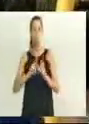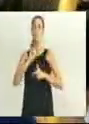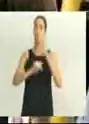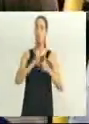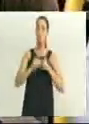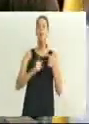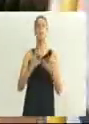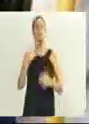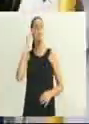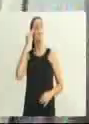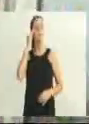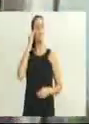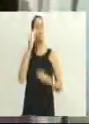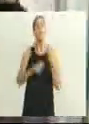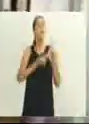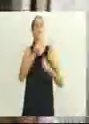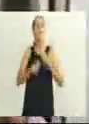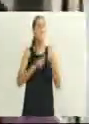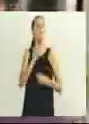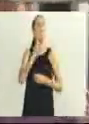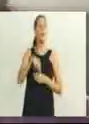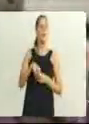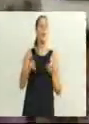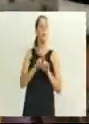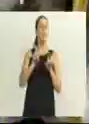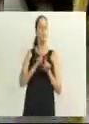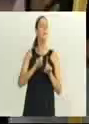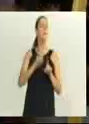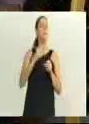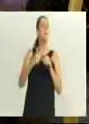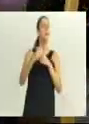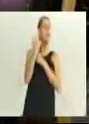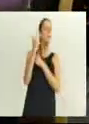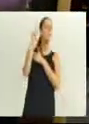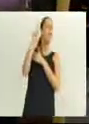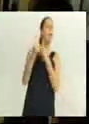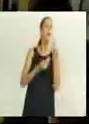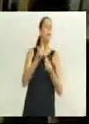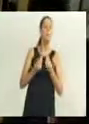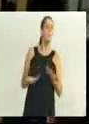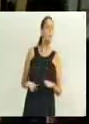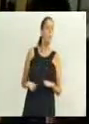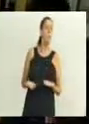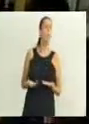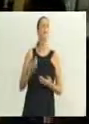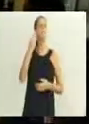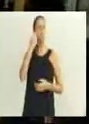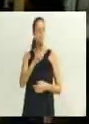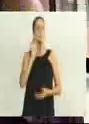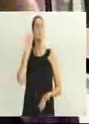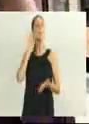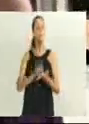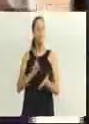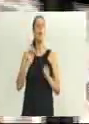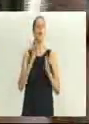entender o sistema onde ele opera em outras cidades por parte dessa empresa, nós vamos constatar as dificuldades. Hoje foi